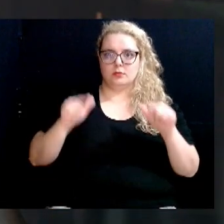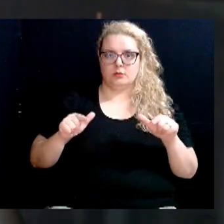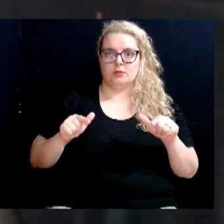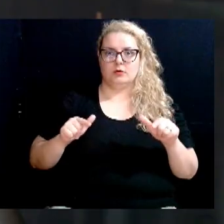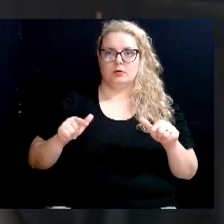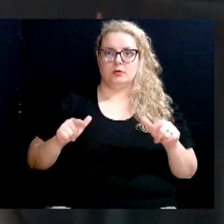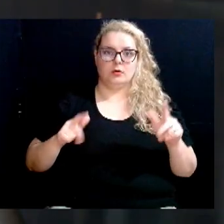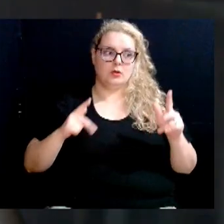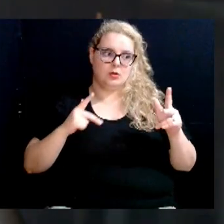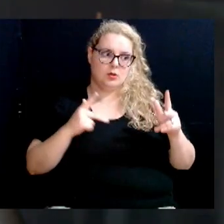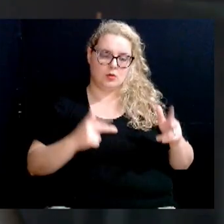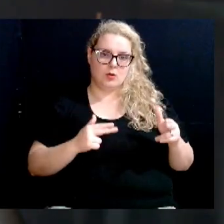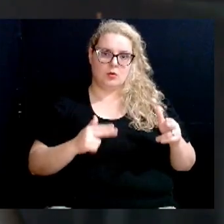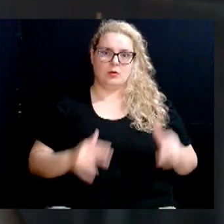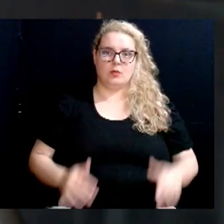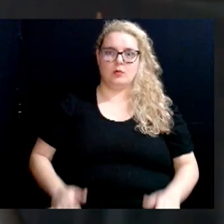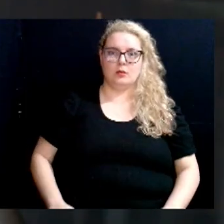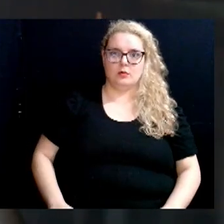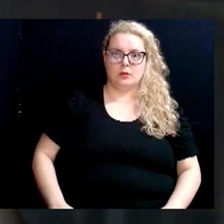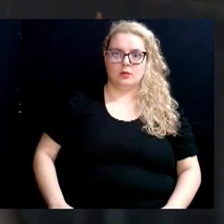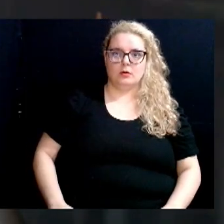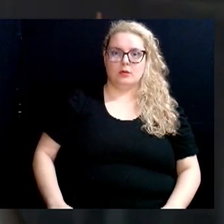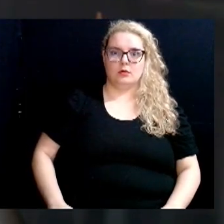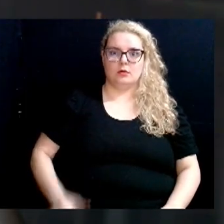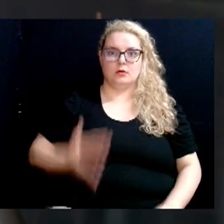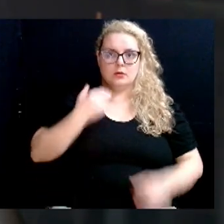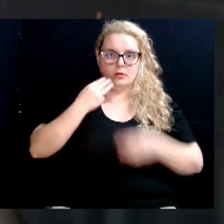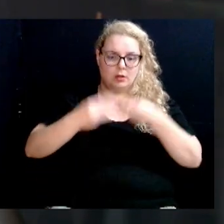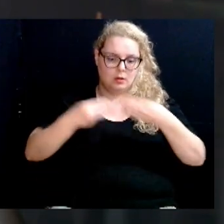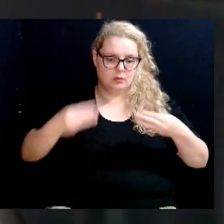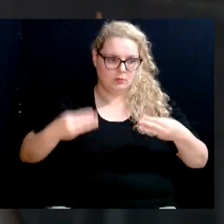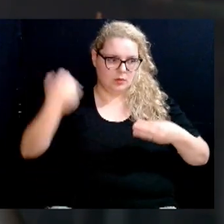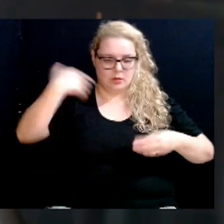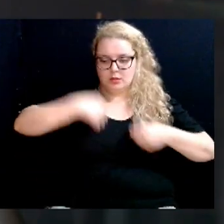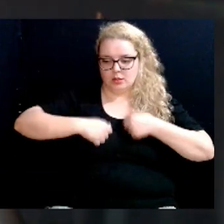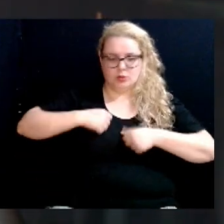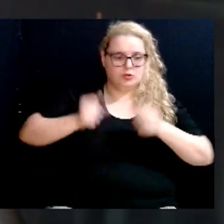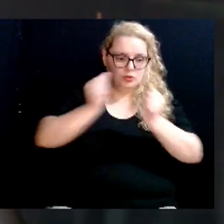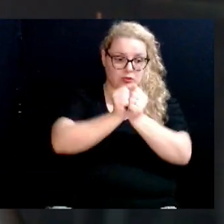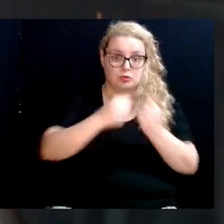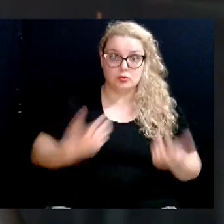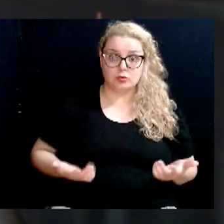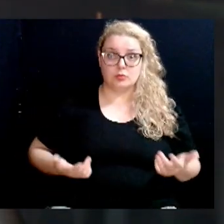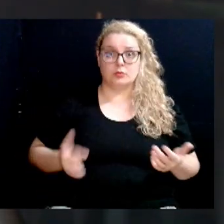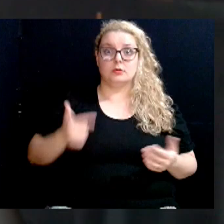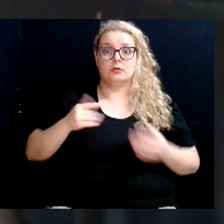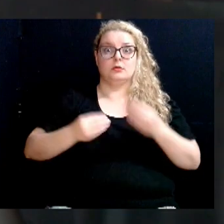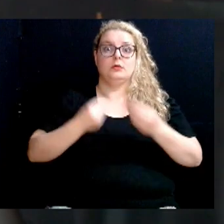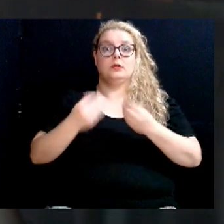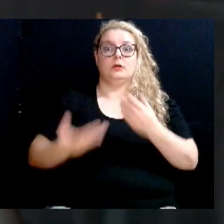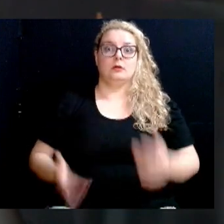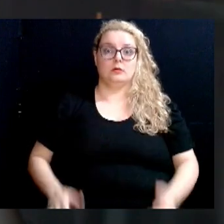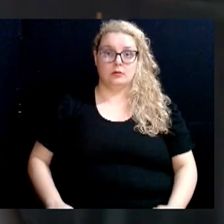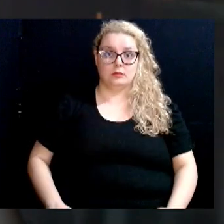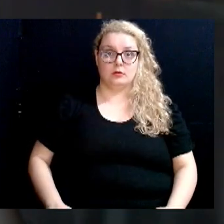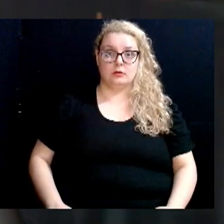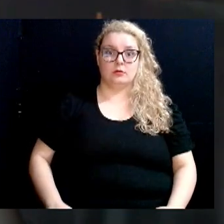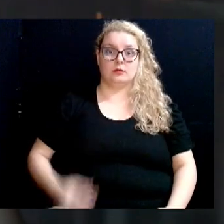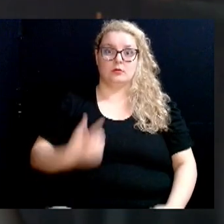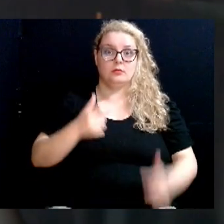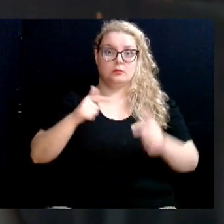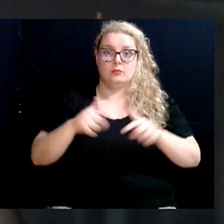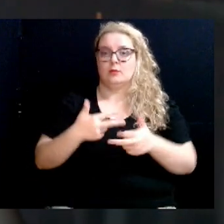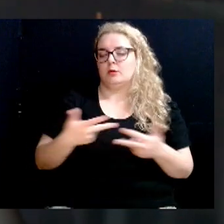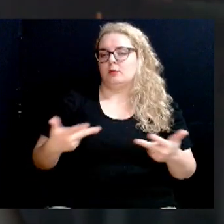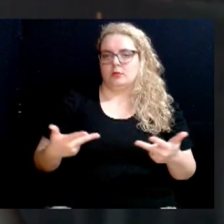não come macarronada tomando banho, não dá para tudo ficar direcionado num lugar só. A gente precisa